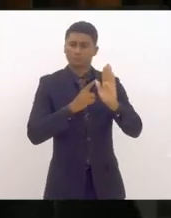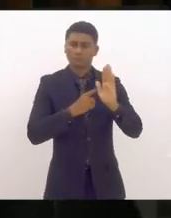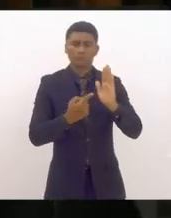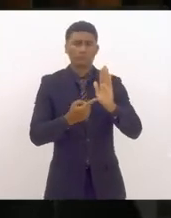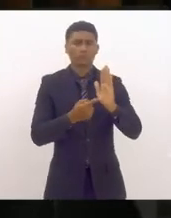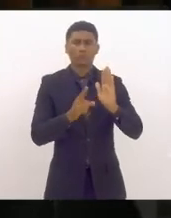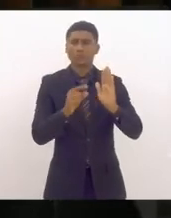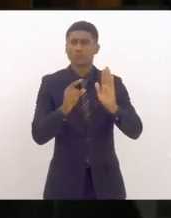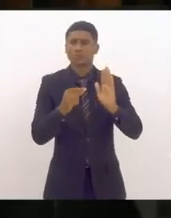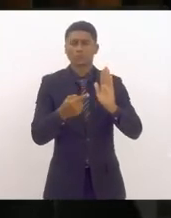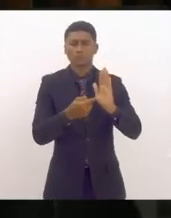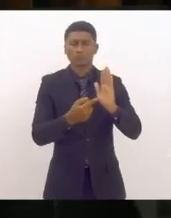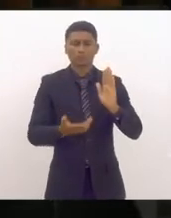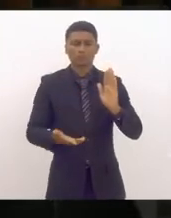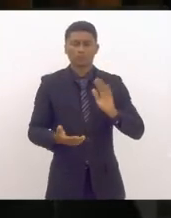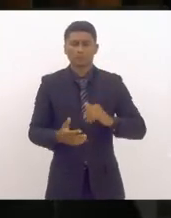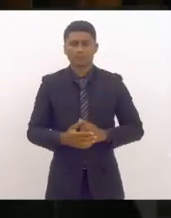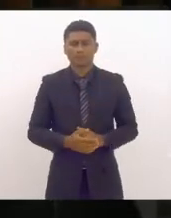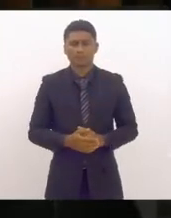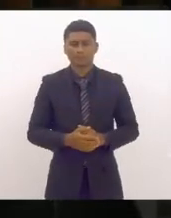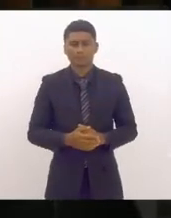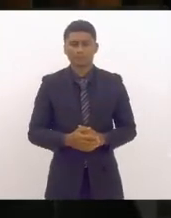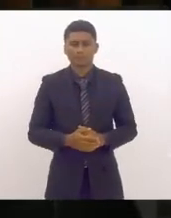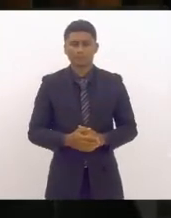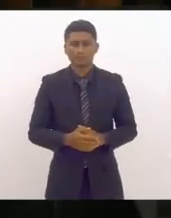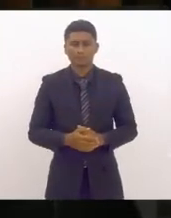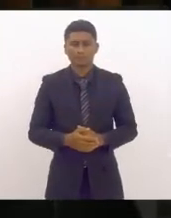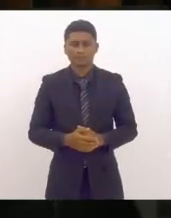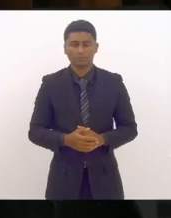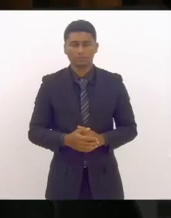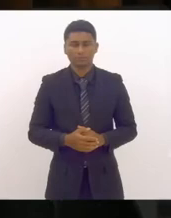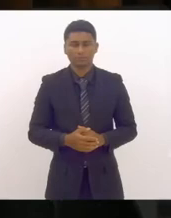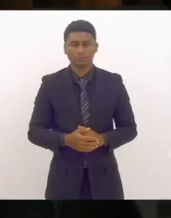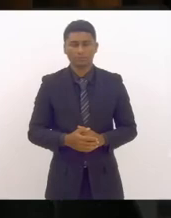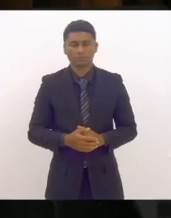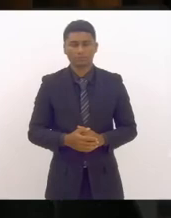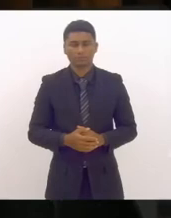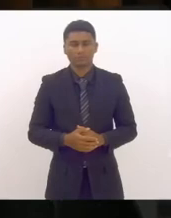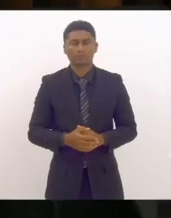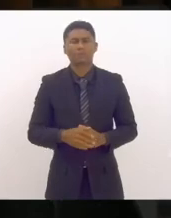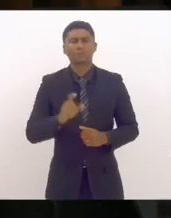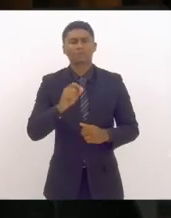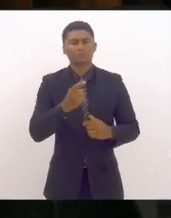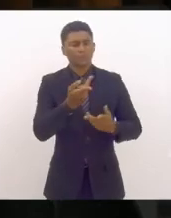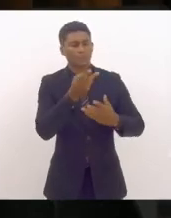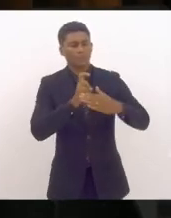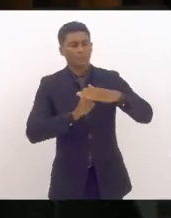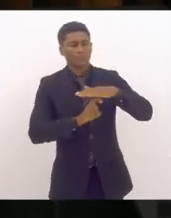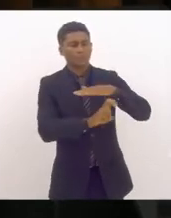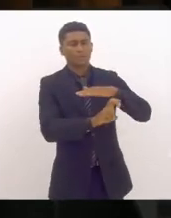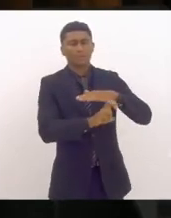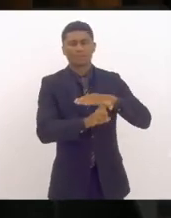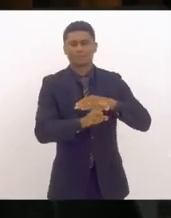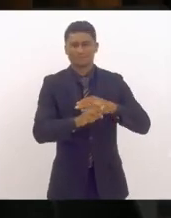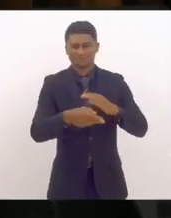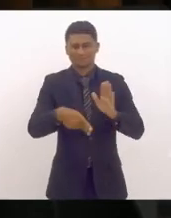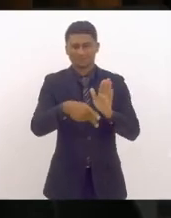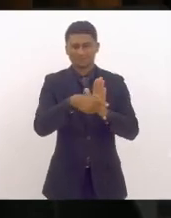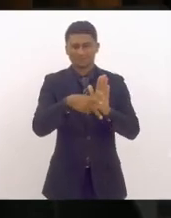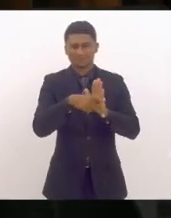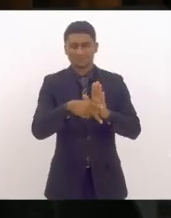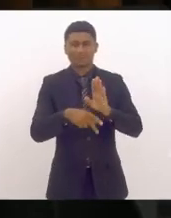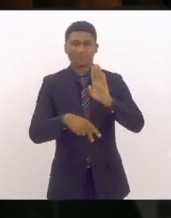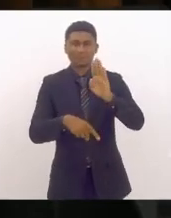fantasia onírica chamada Metrô Leve da Baixada,